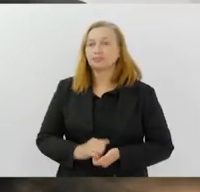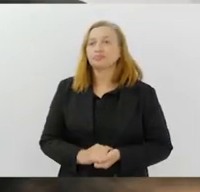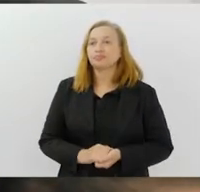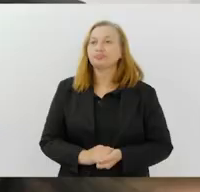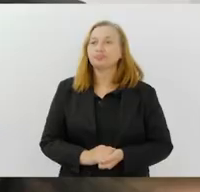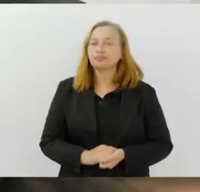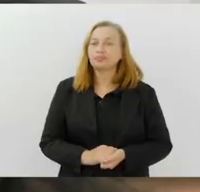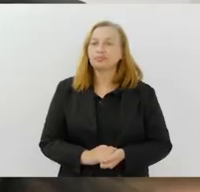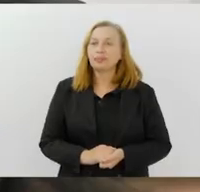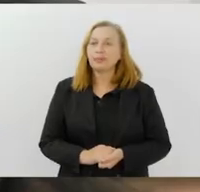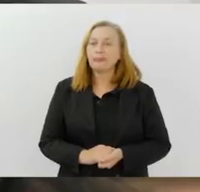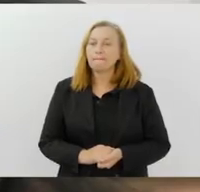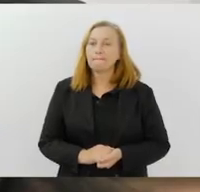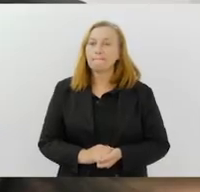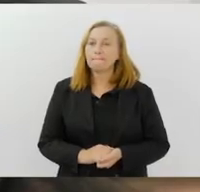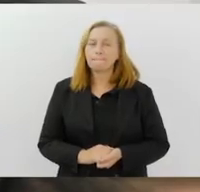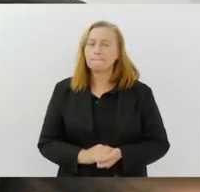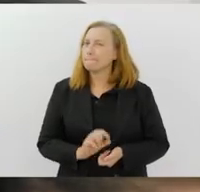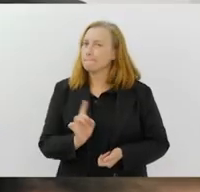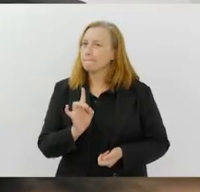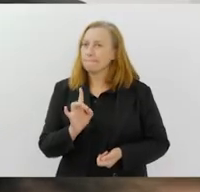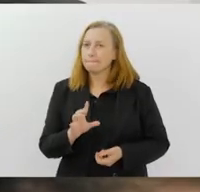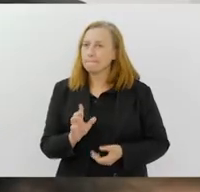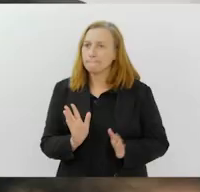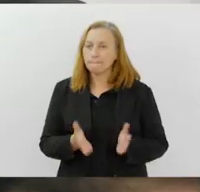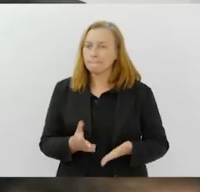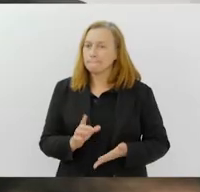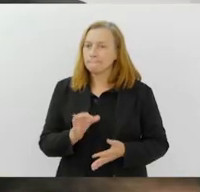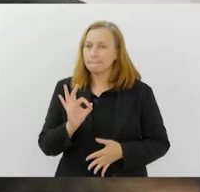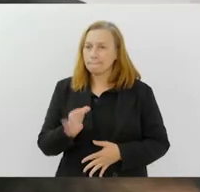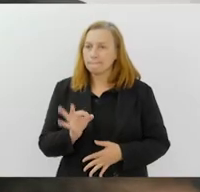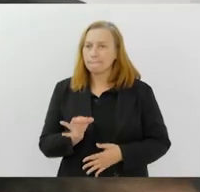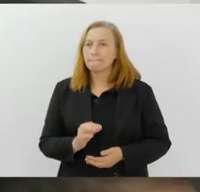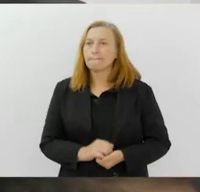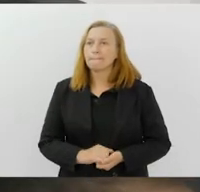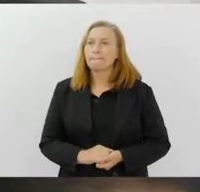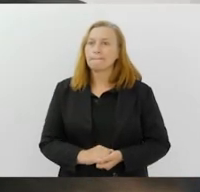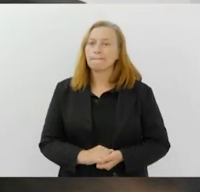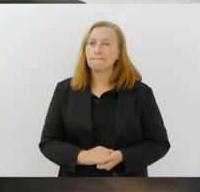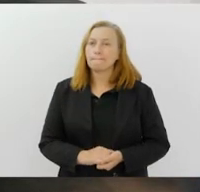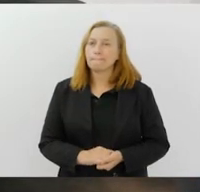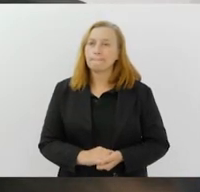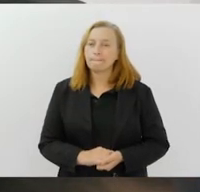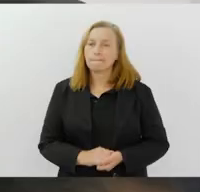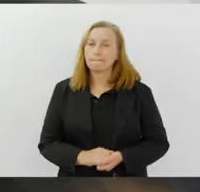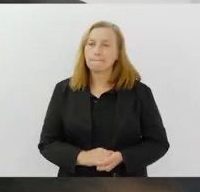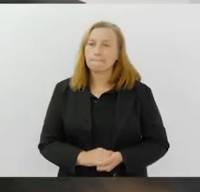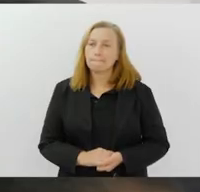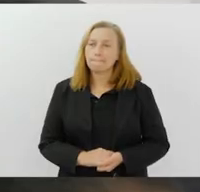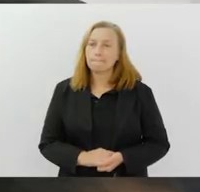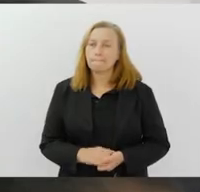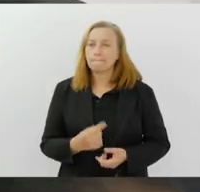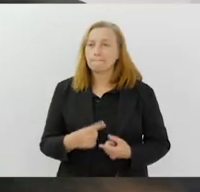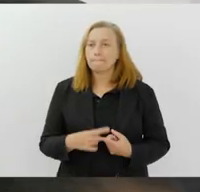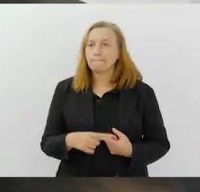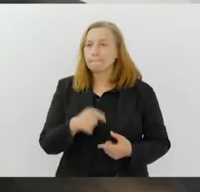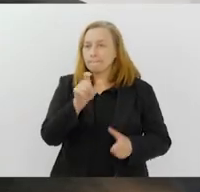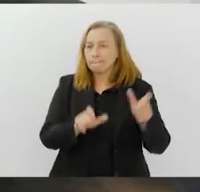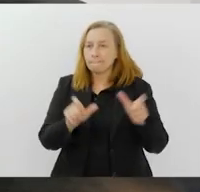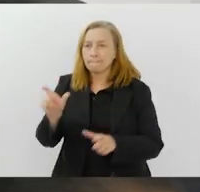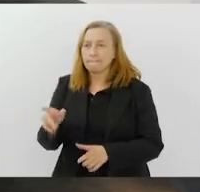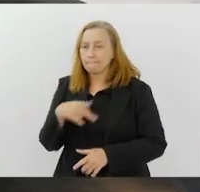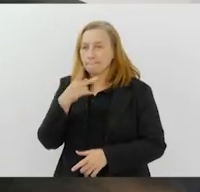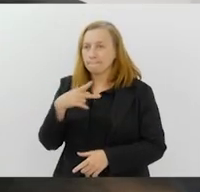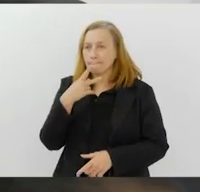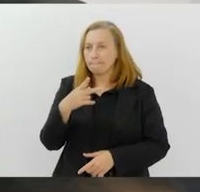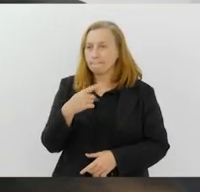hoje e não vai ser só isso hoje com certeza porque as pessoas falam que nós e